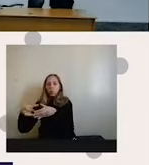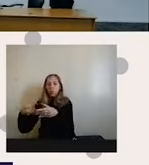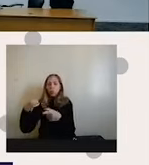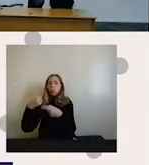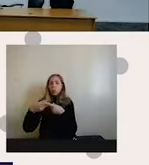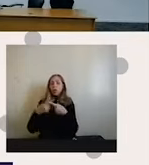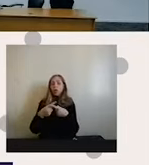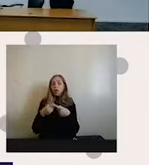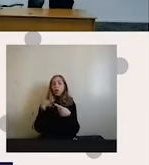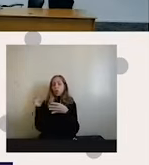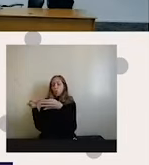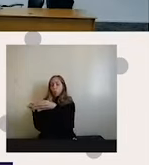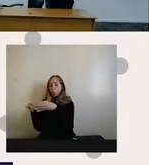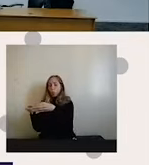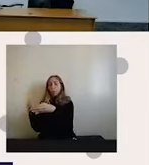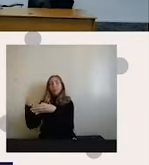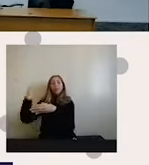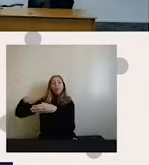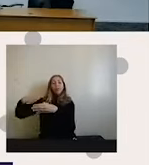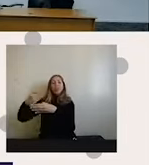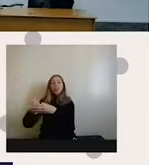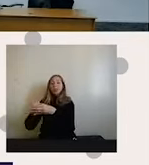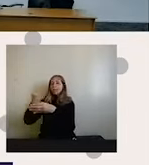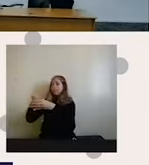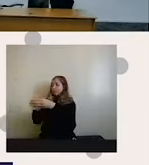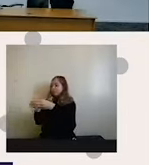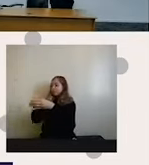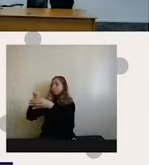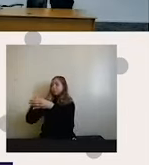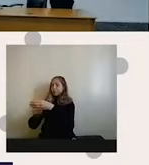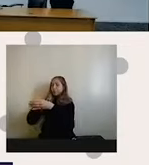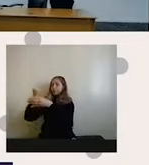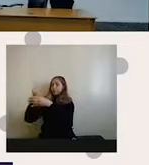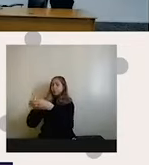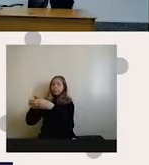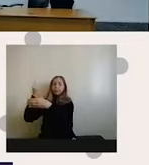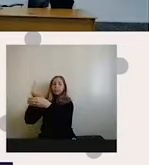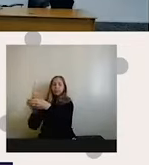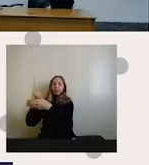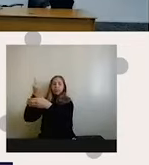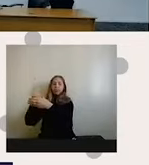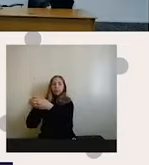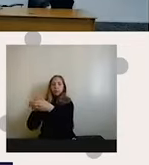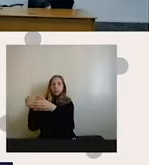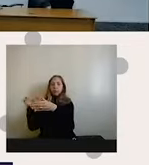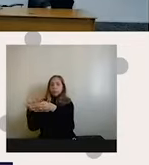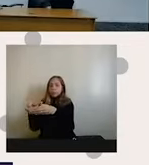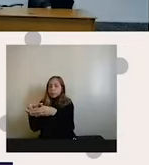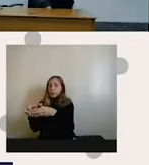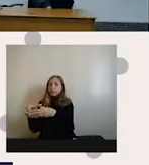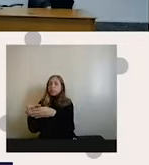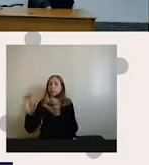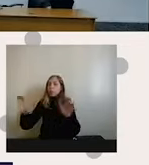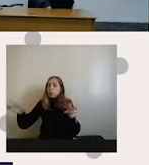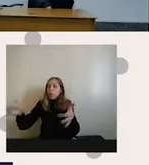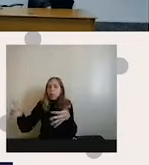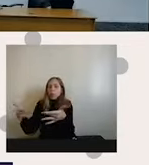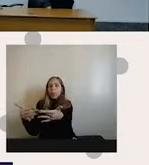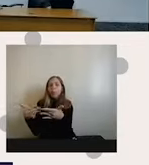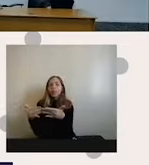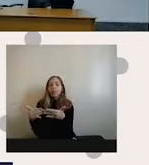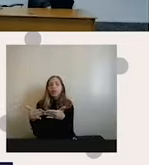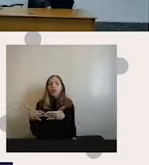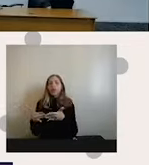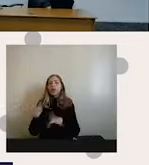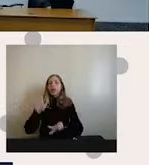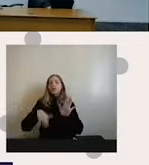de dados individuais, né? Então, quem deveria começar a desconfiar? O próprio trabalhador, às vezes, vai falar, olha,